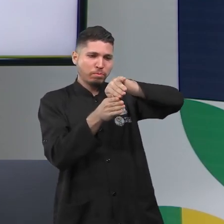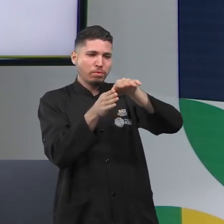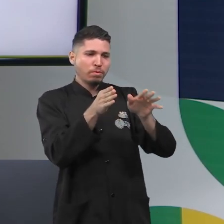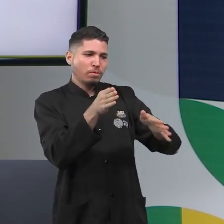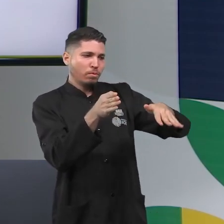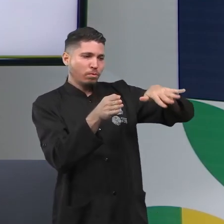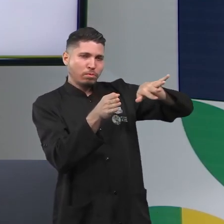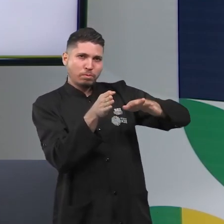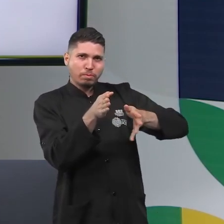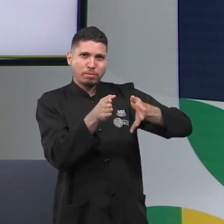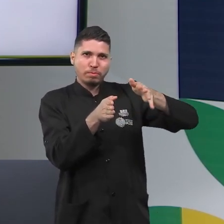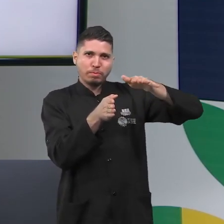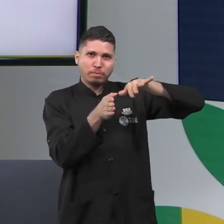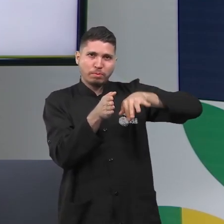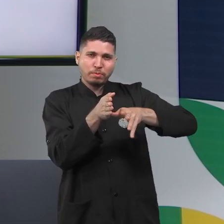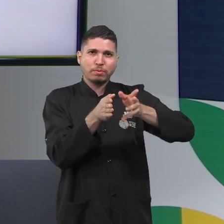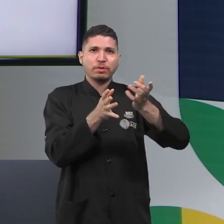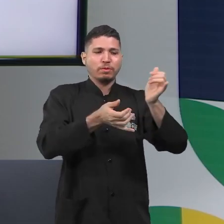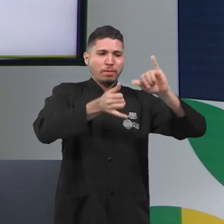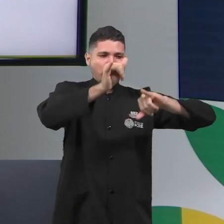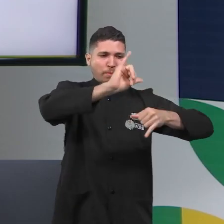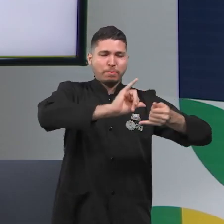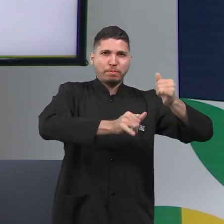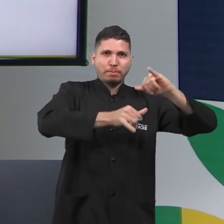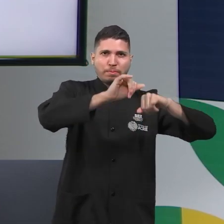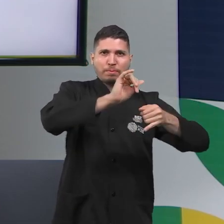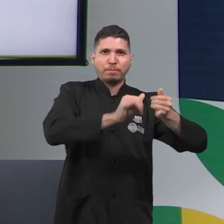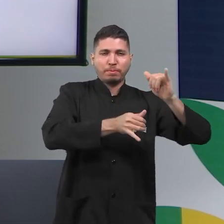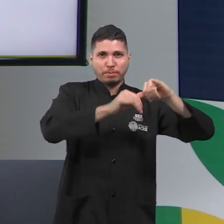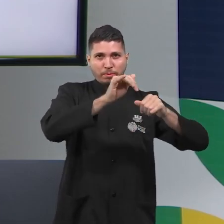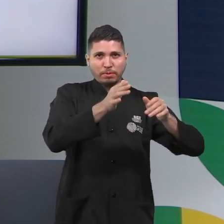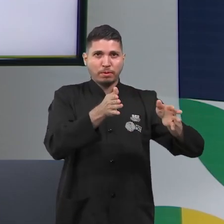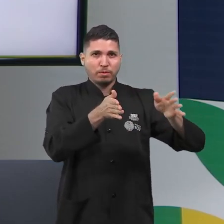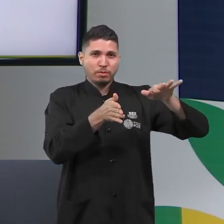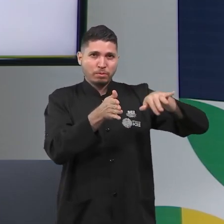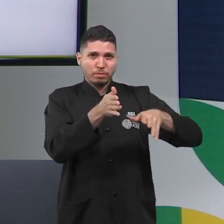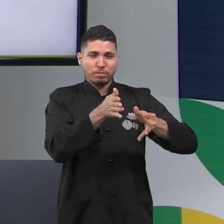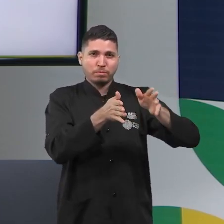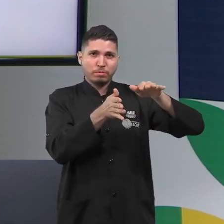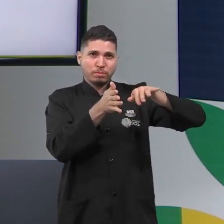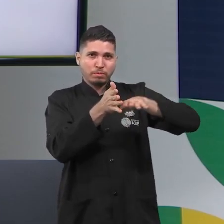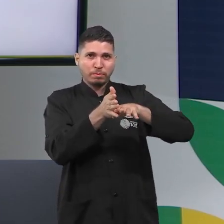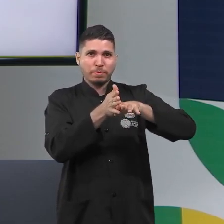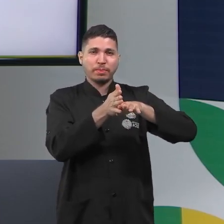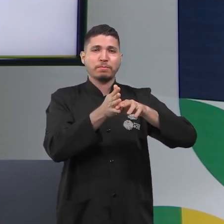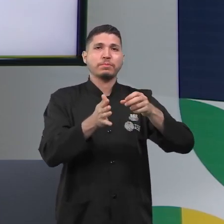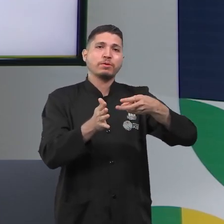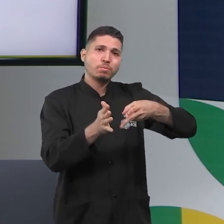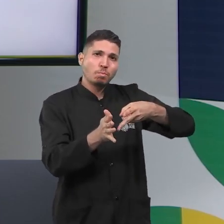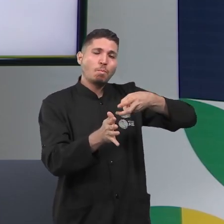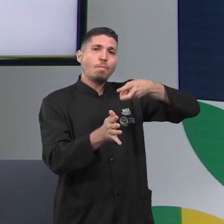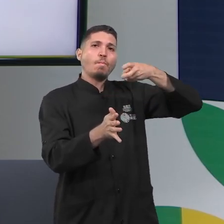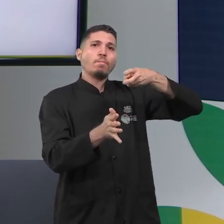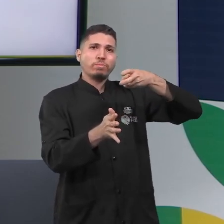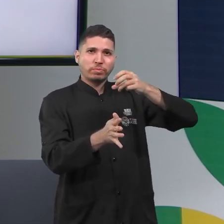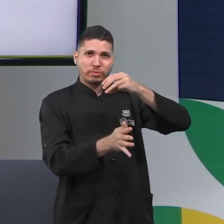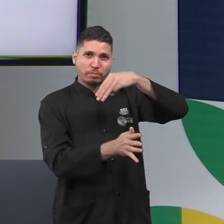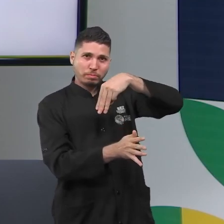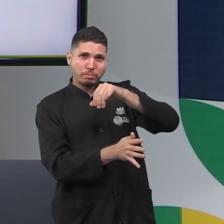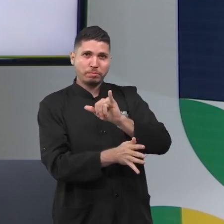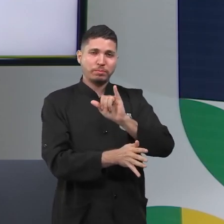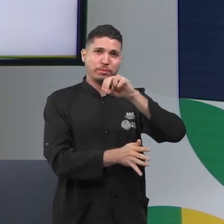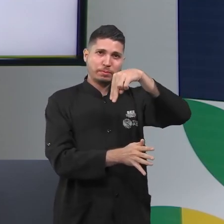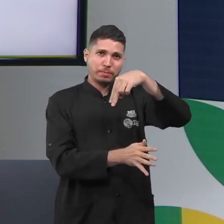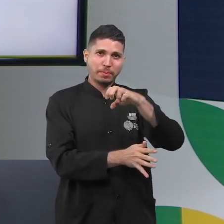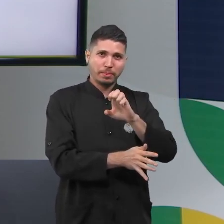água, esses produtos químicos que estão ali armazenados, utilizados para extrair minérios do solo, para limpar